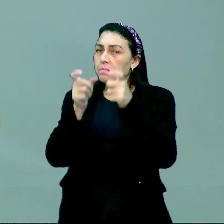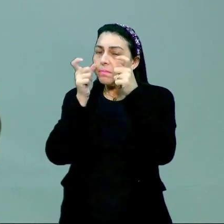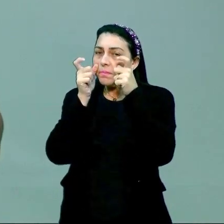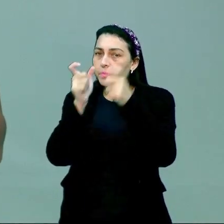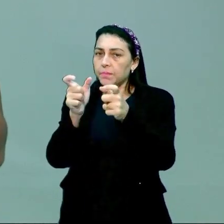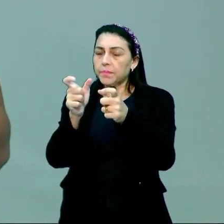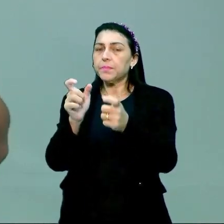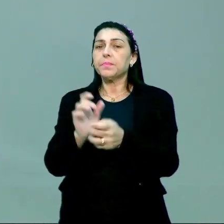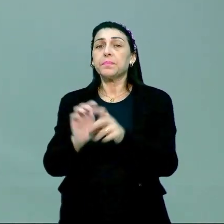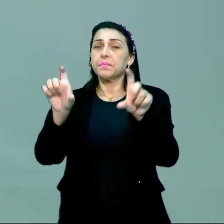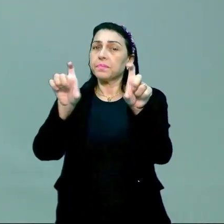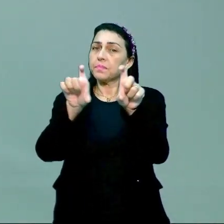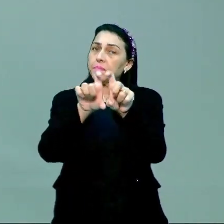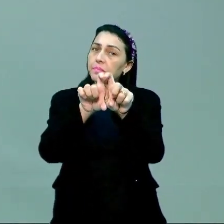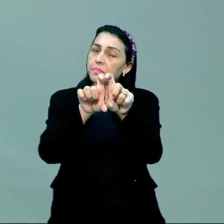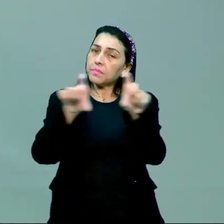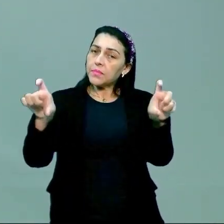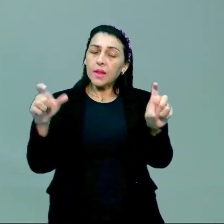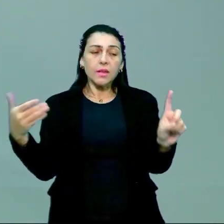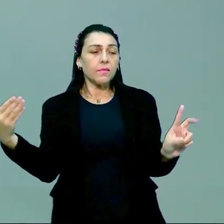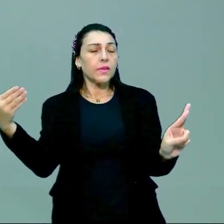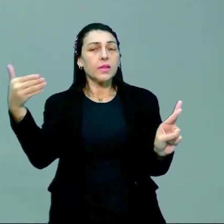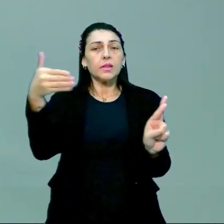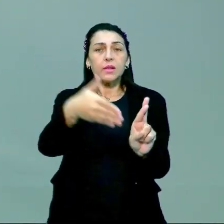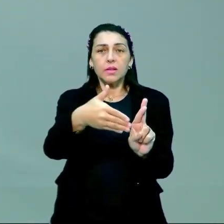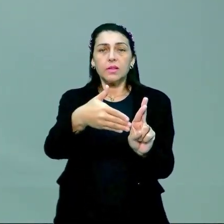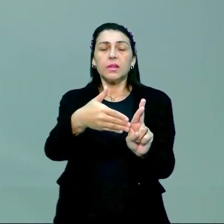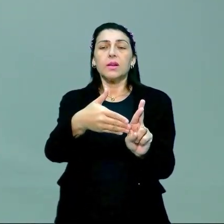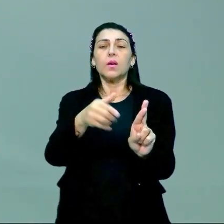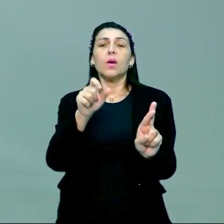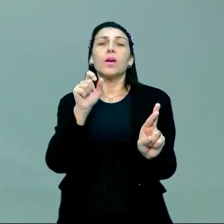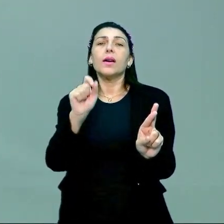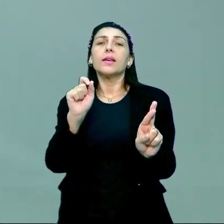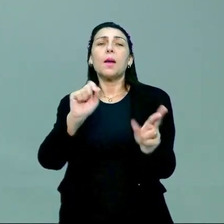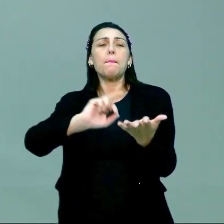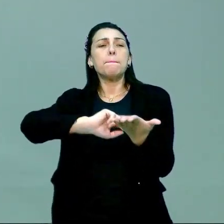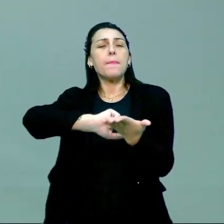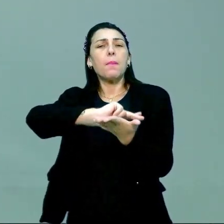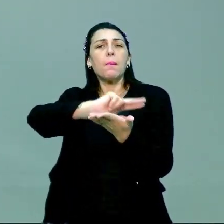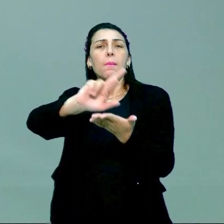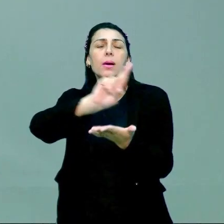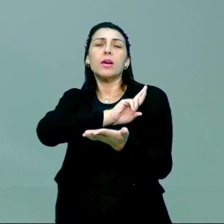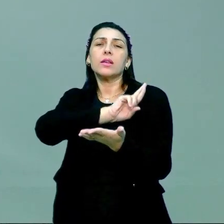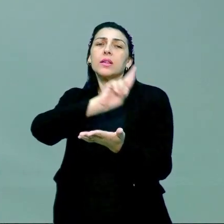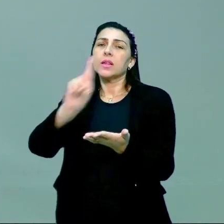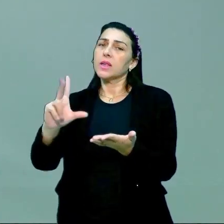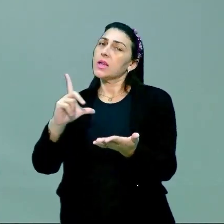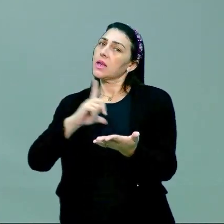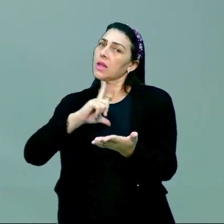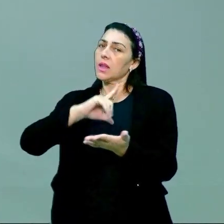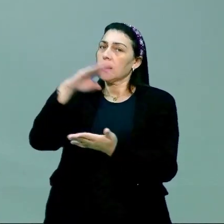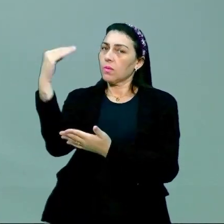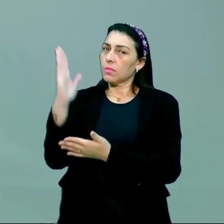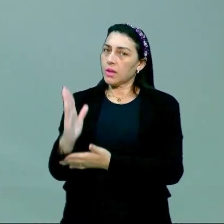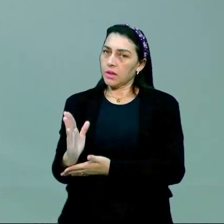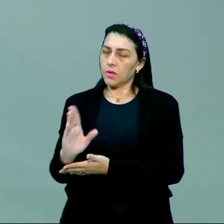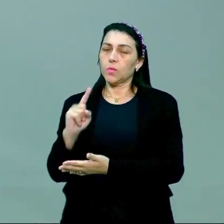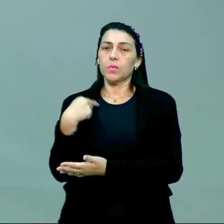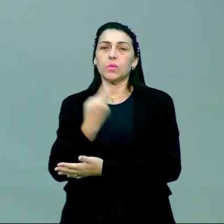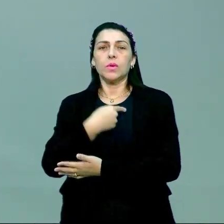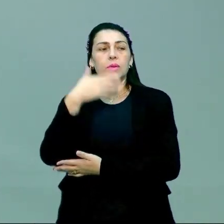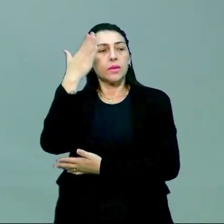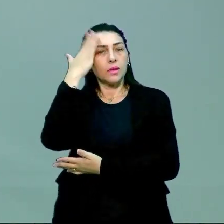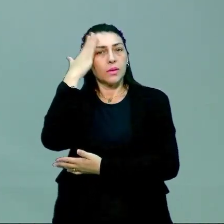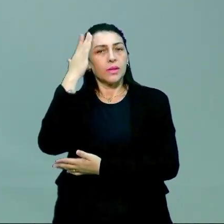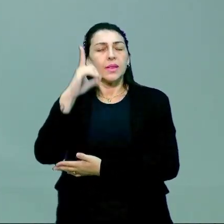A citação ela está fazendo referência a essa pluralidade religiosa que existe no Brasil. Nós sabemos